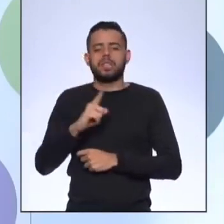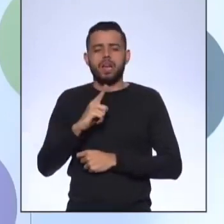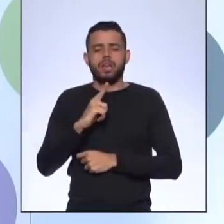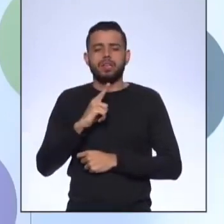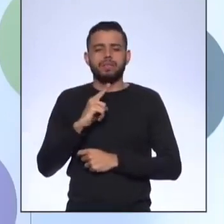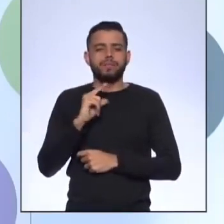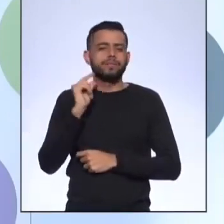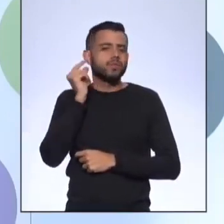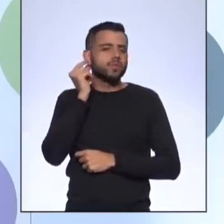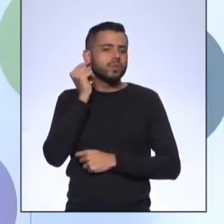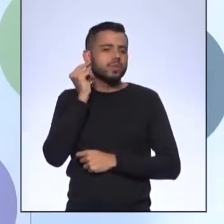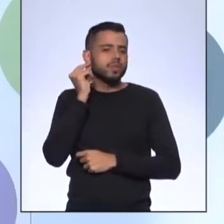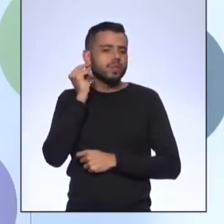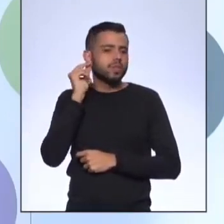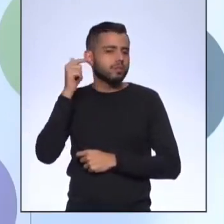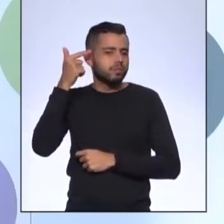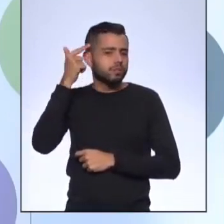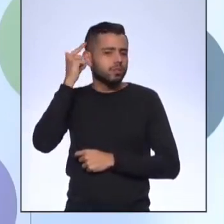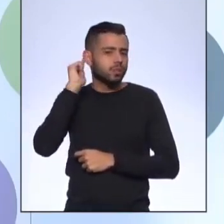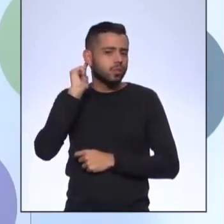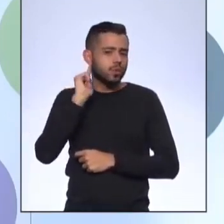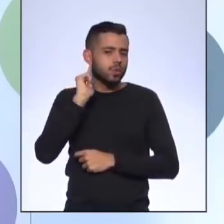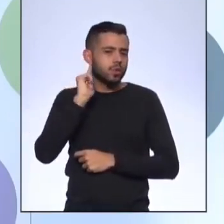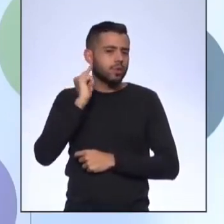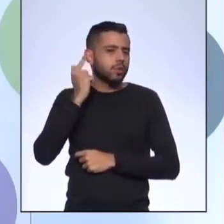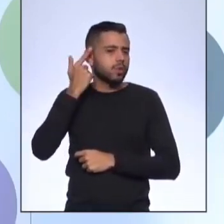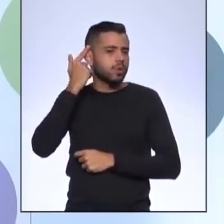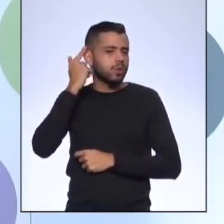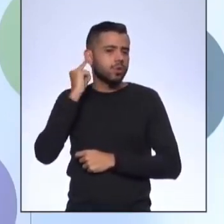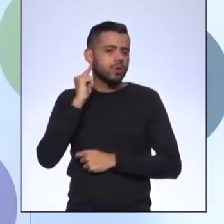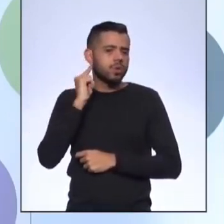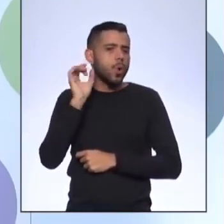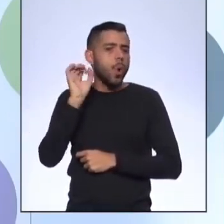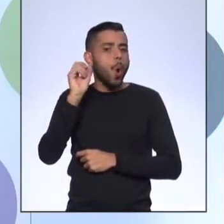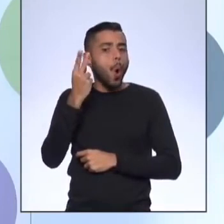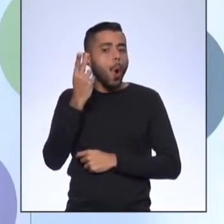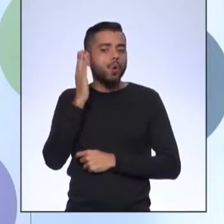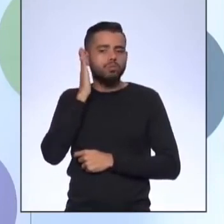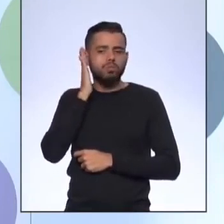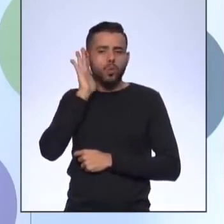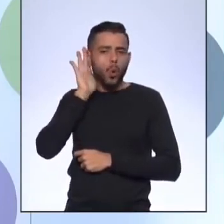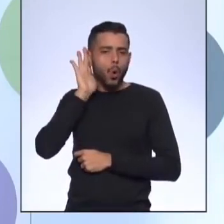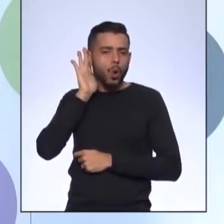da orelha, aquela orelha que é formada com um lóbulozinho, ou que é colada aqui